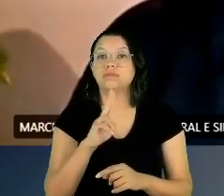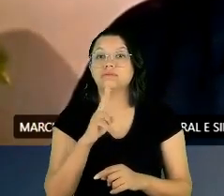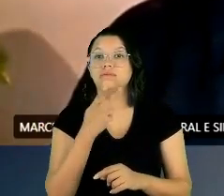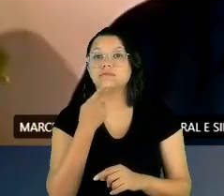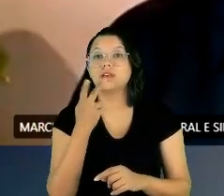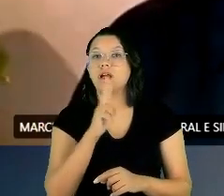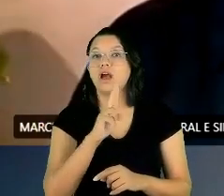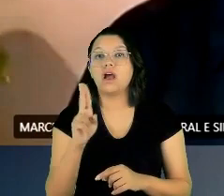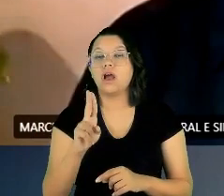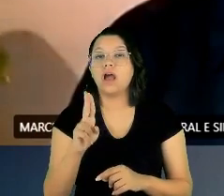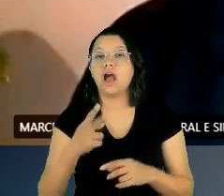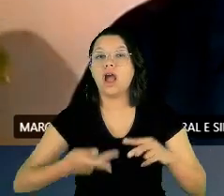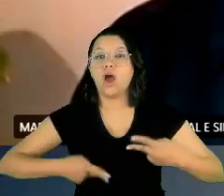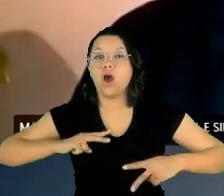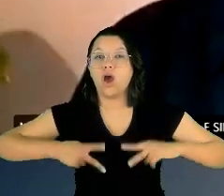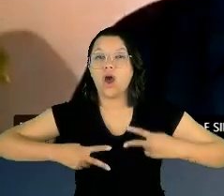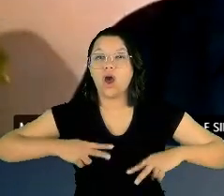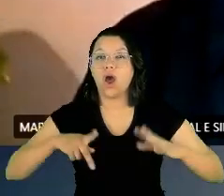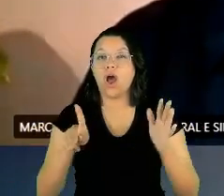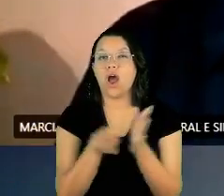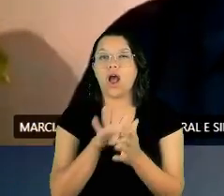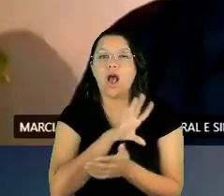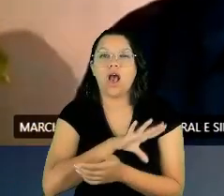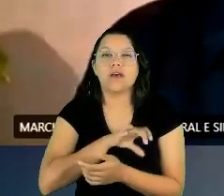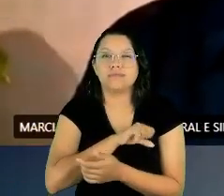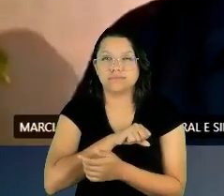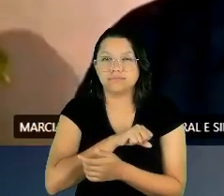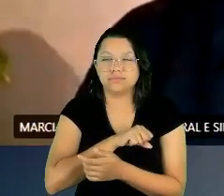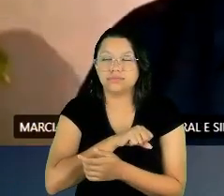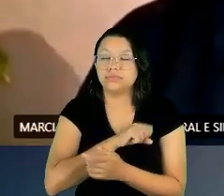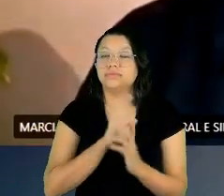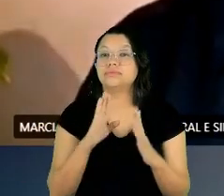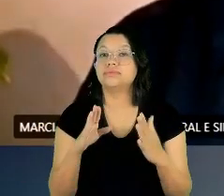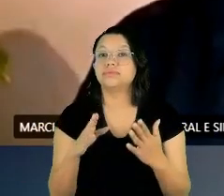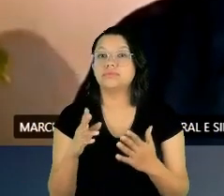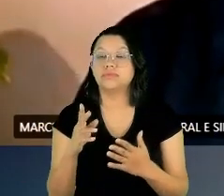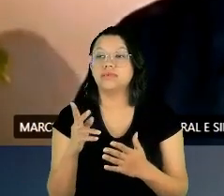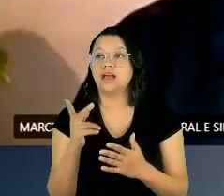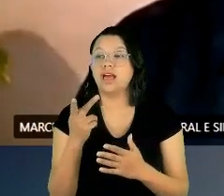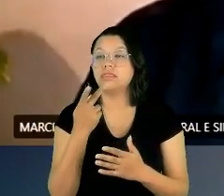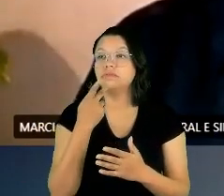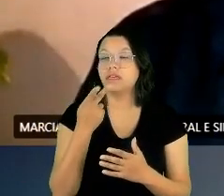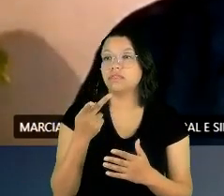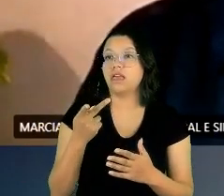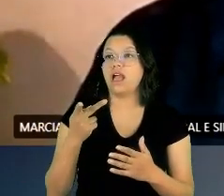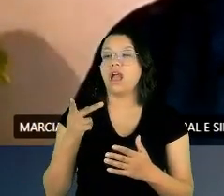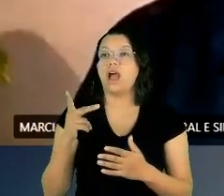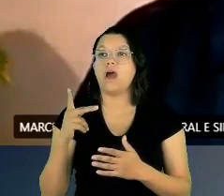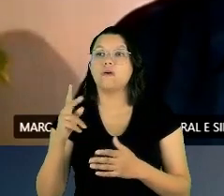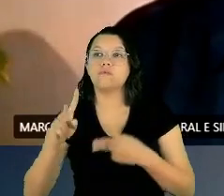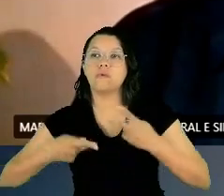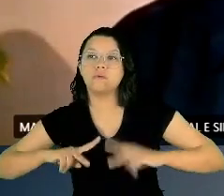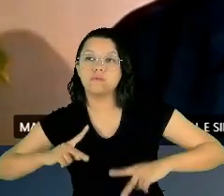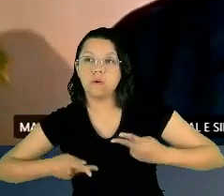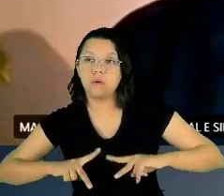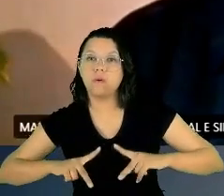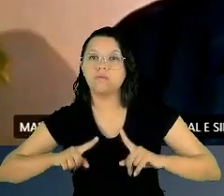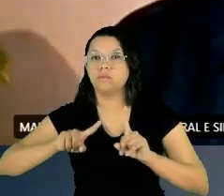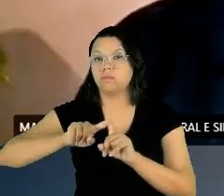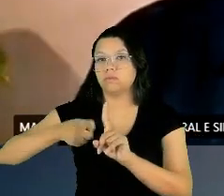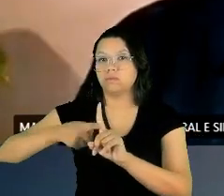e chama como o hormônio do amor. Então, a ocitocina, até pouco tempo atrás, era chamada de ocitocina, o hormônio